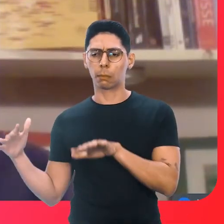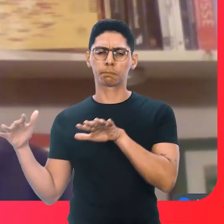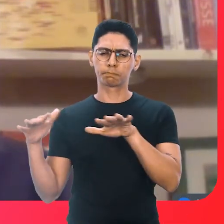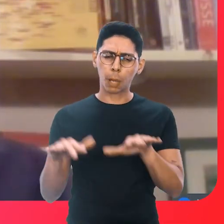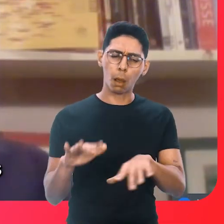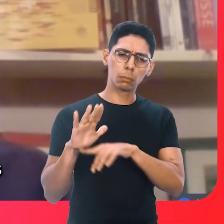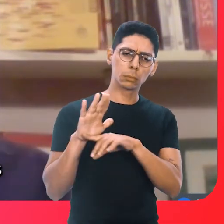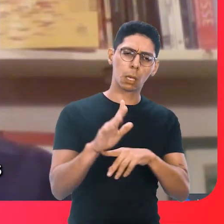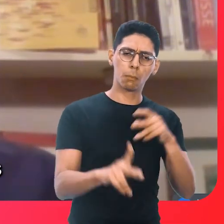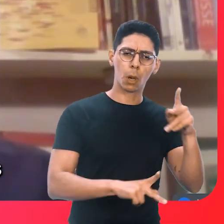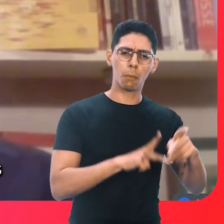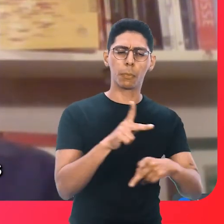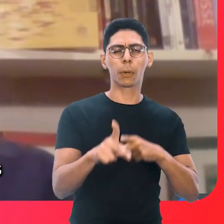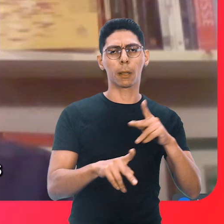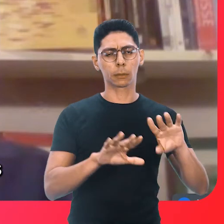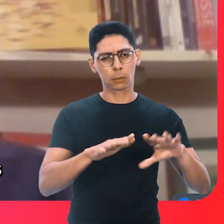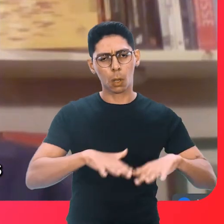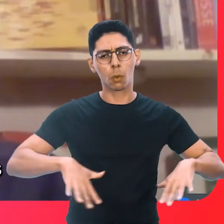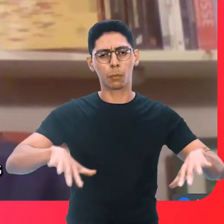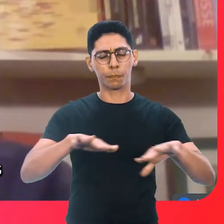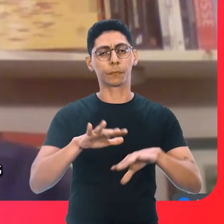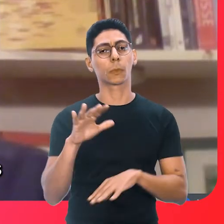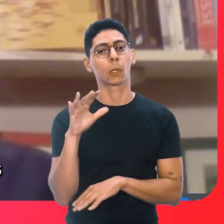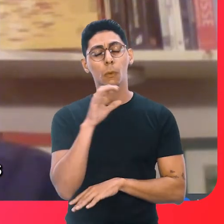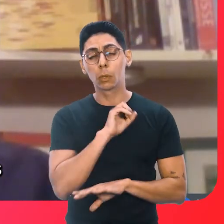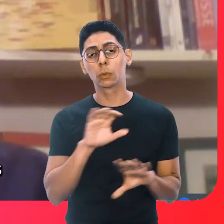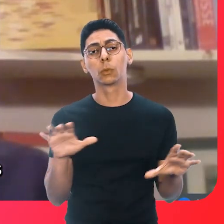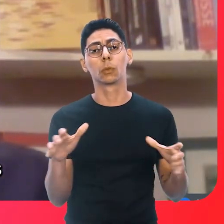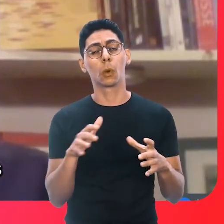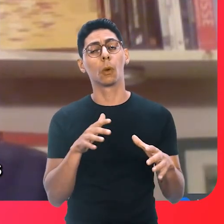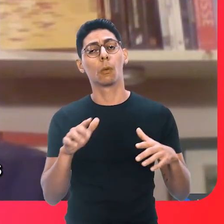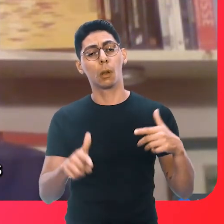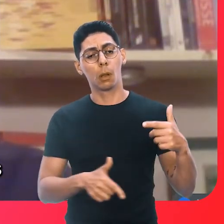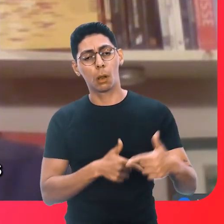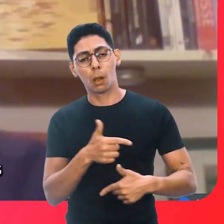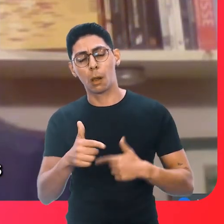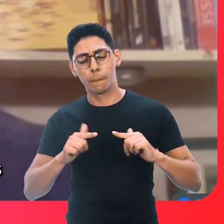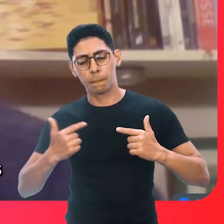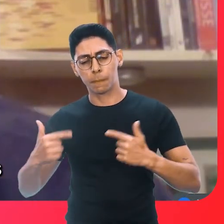modo geral. Eu acho que o movimento de pessoas com deficiência, de modo geral,